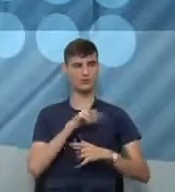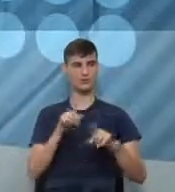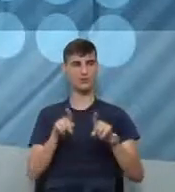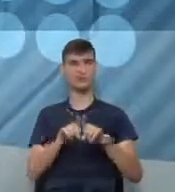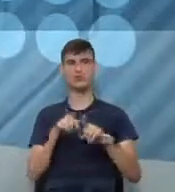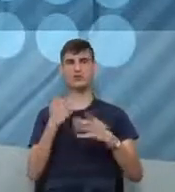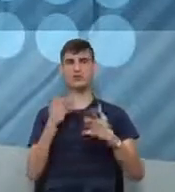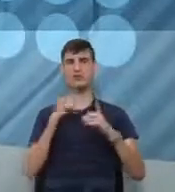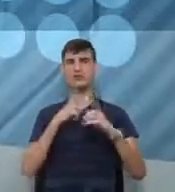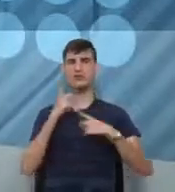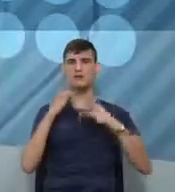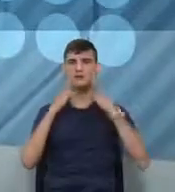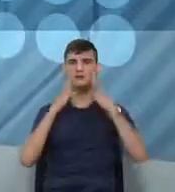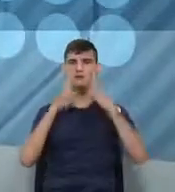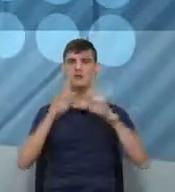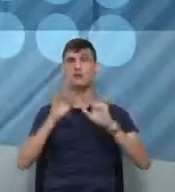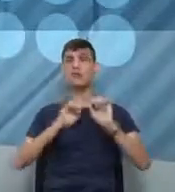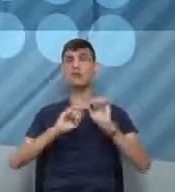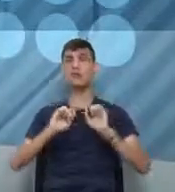eu quero deixar uma observação.